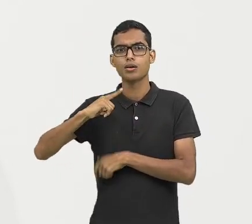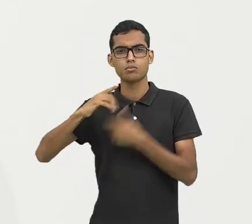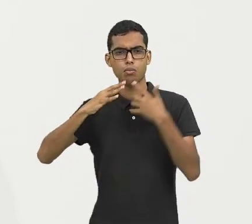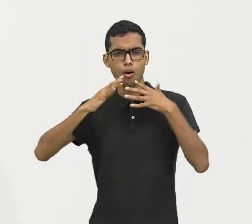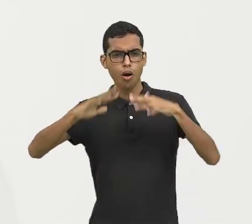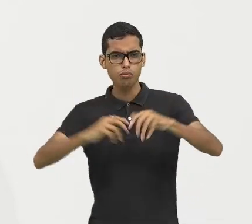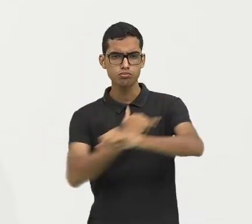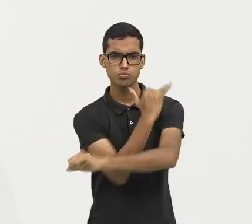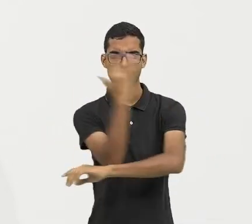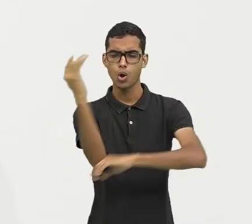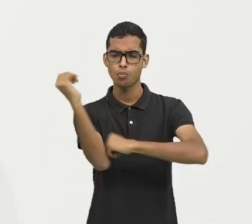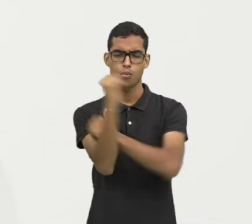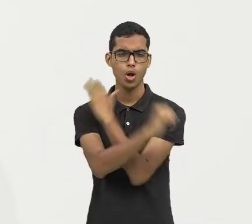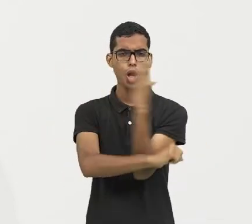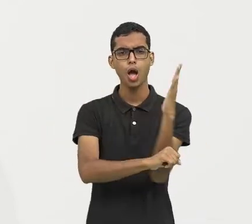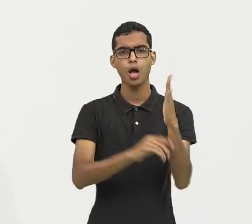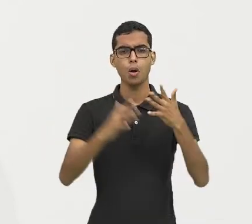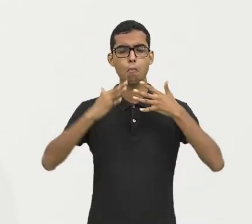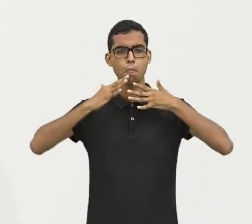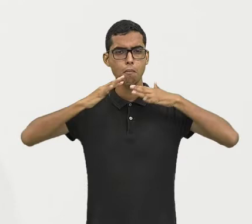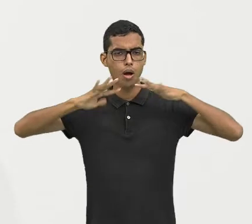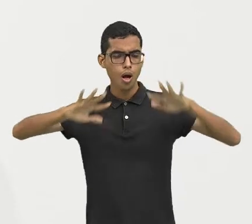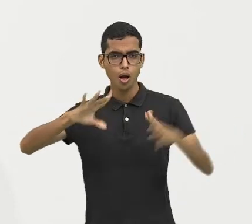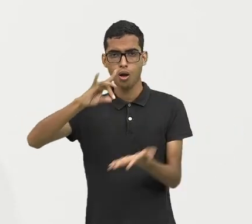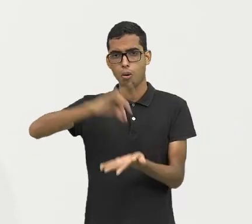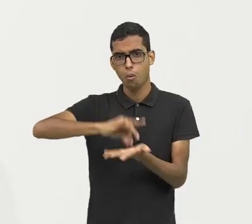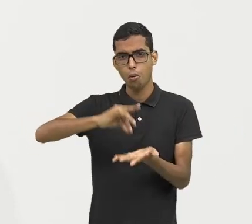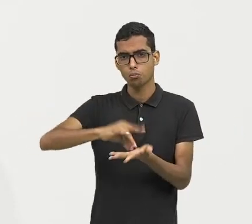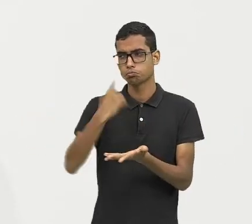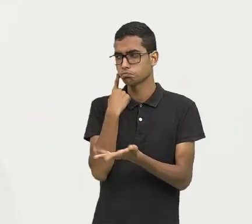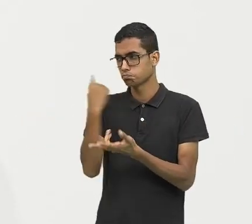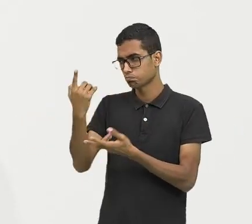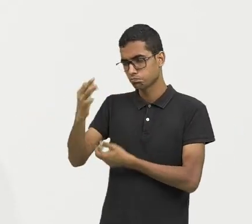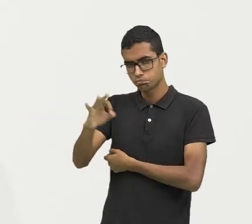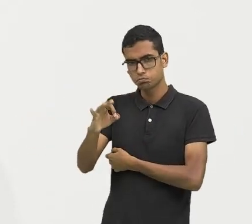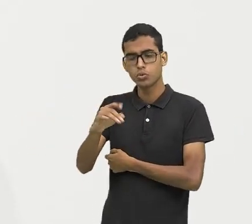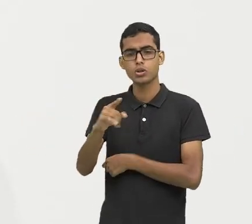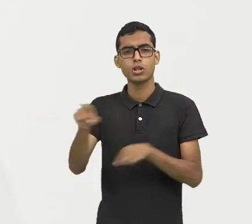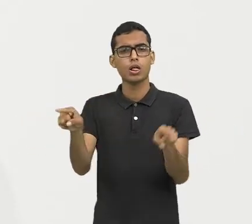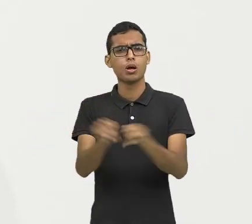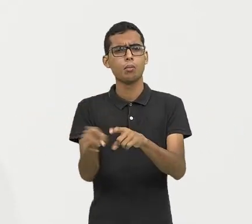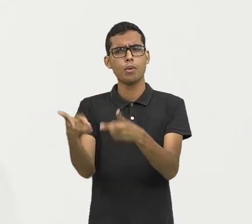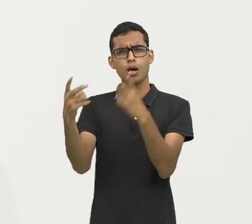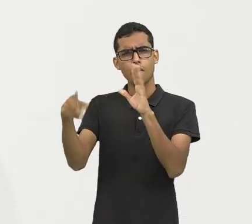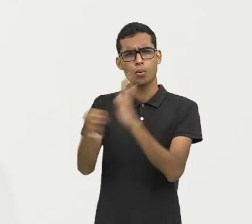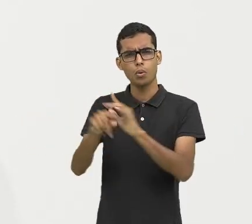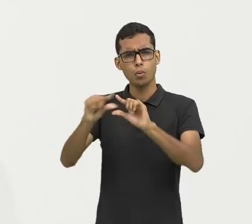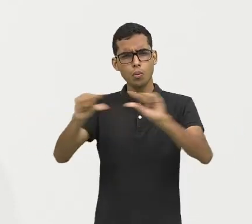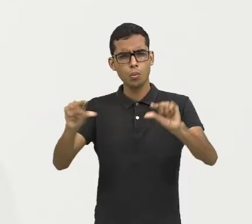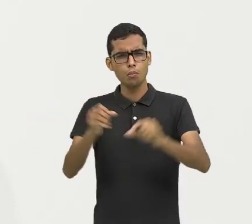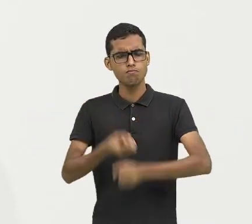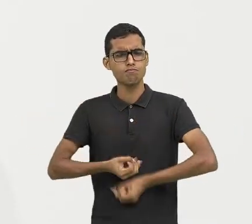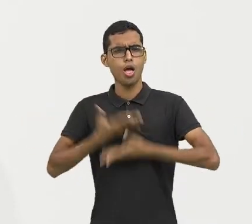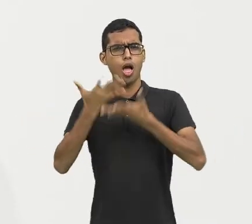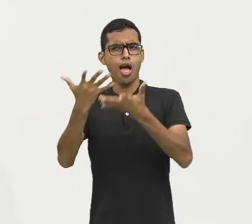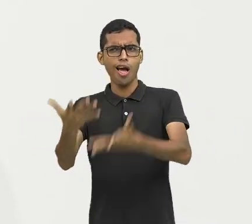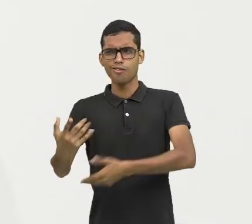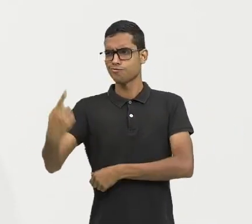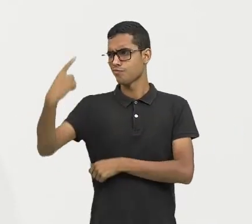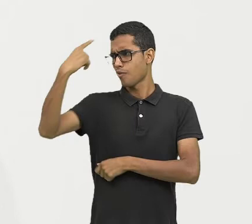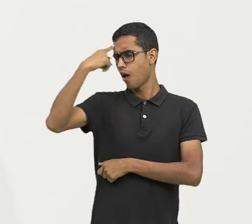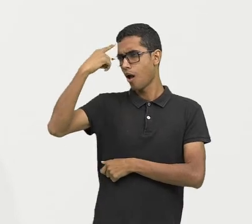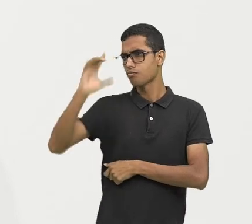de um fenômeno que ocorre naturalmente, certo? Perceba que este verbo está expressando para a gente essa ideia